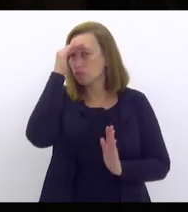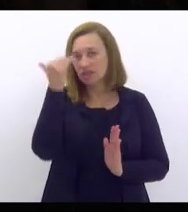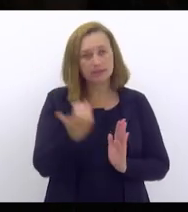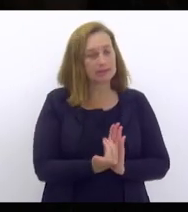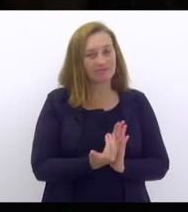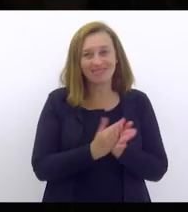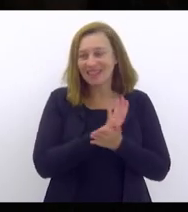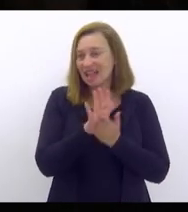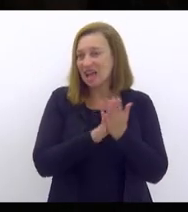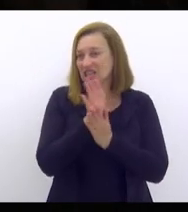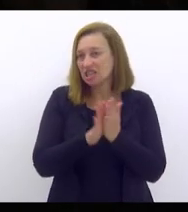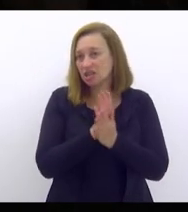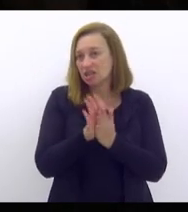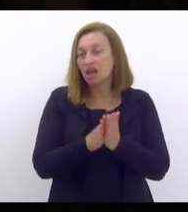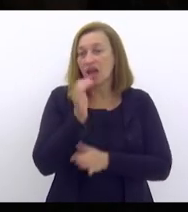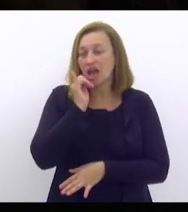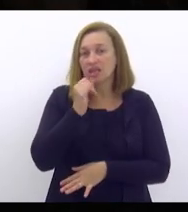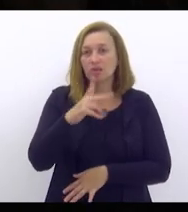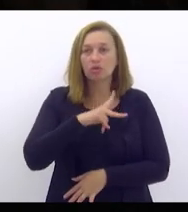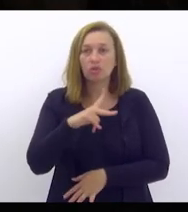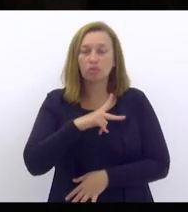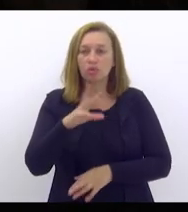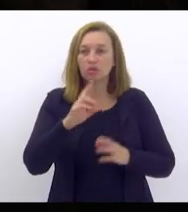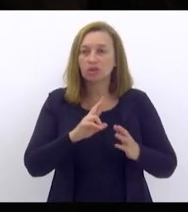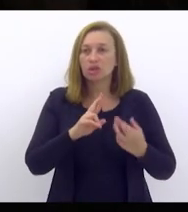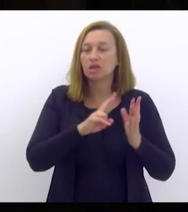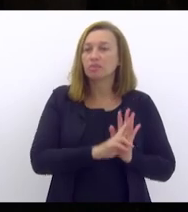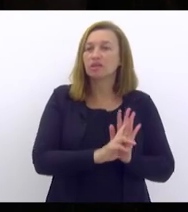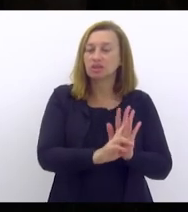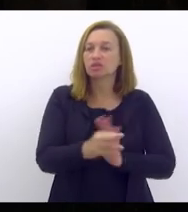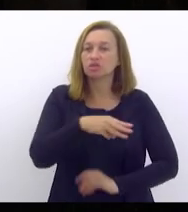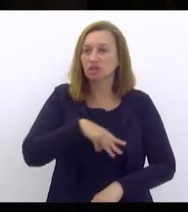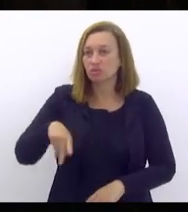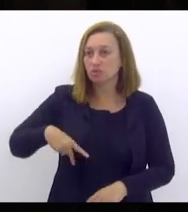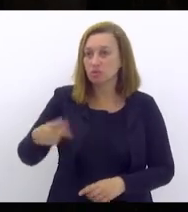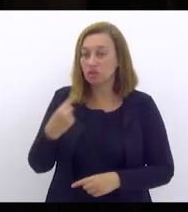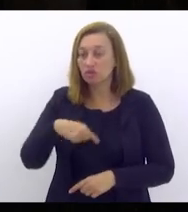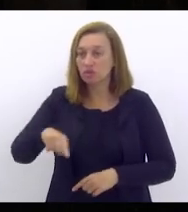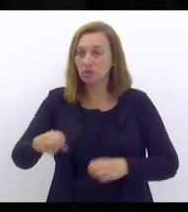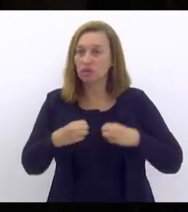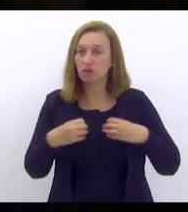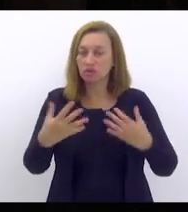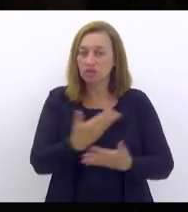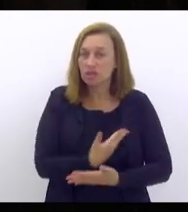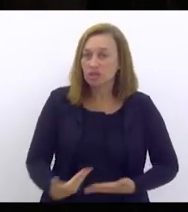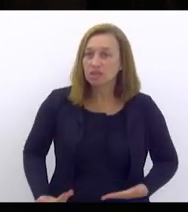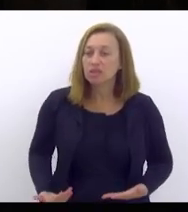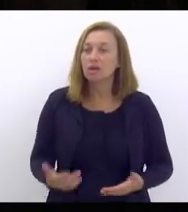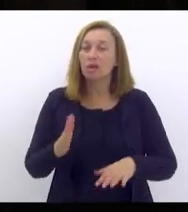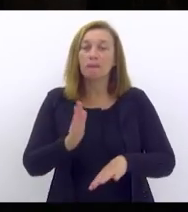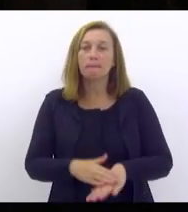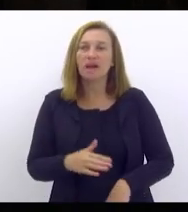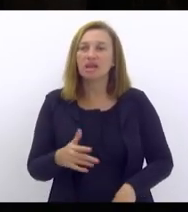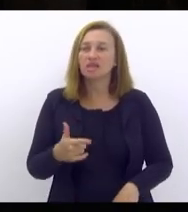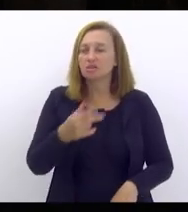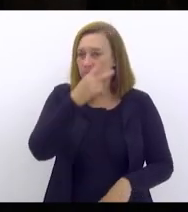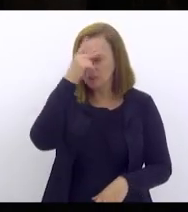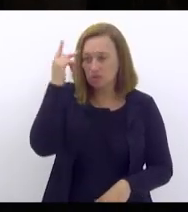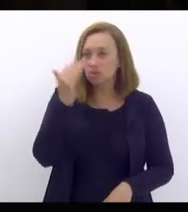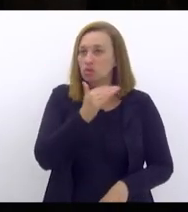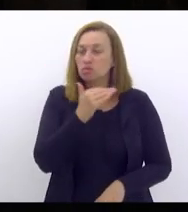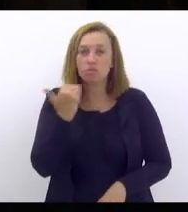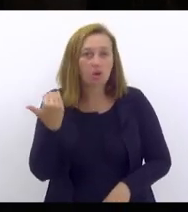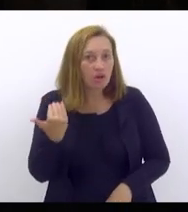inclusive relatado pelo próprio representante do Ministério Público que esteve na audiência. Enquanto isso, mais vítimas vão